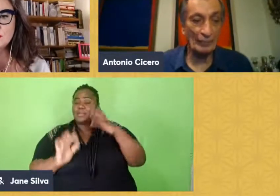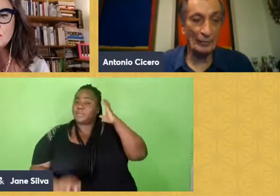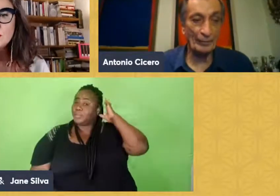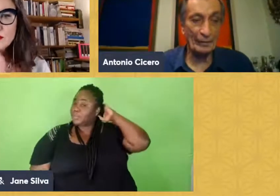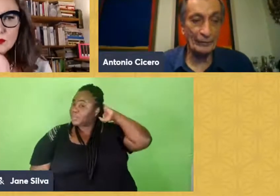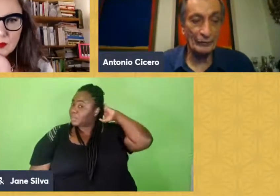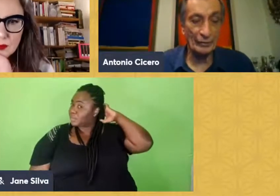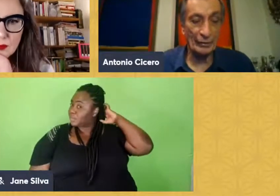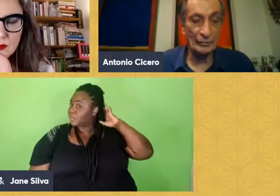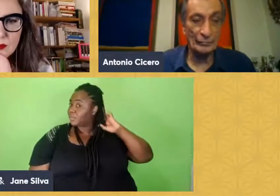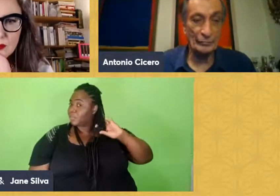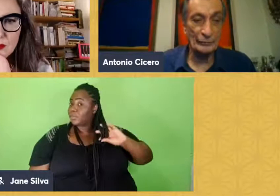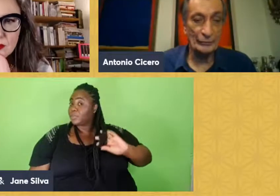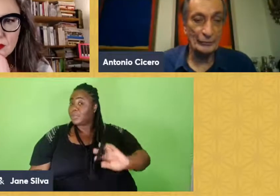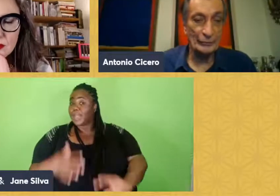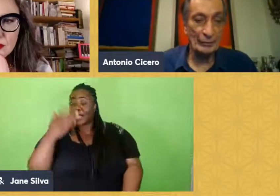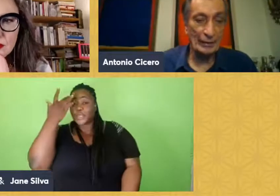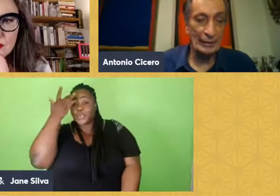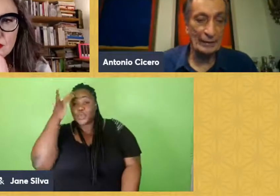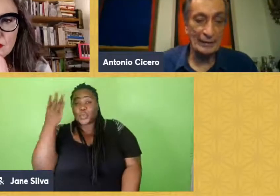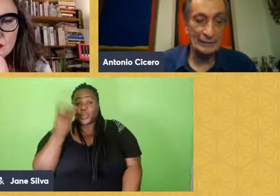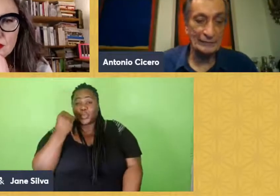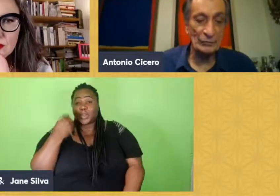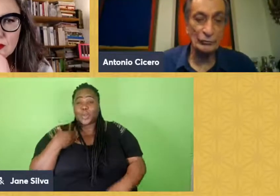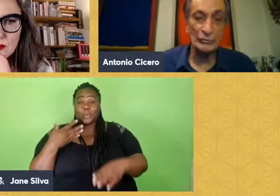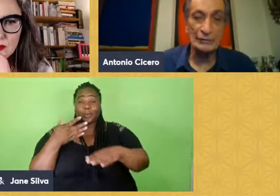como ela penetrou.